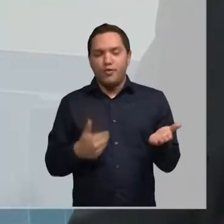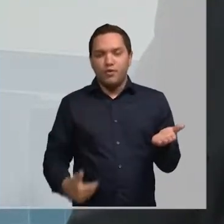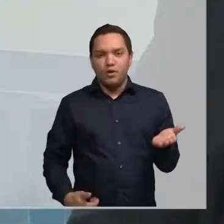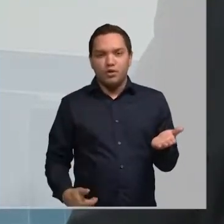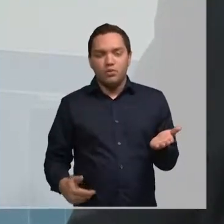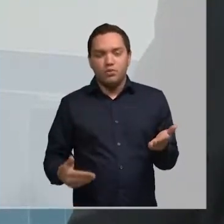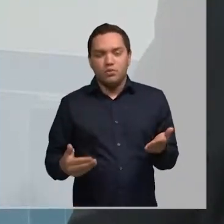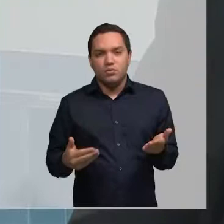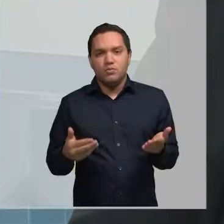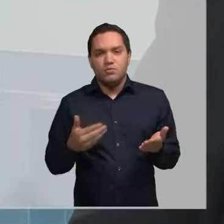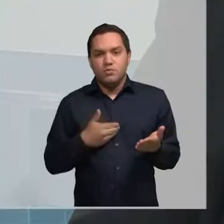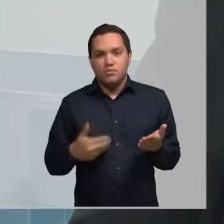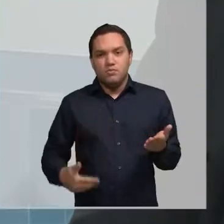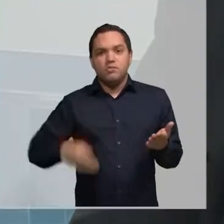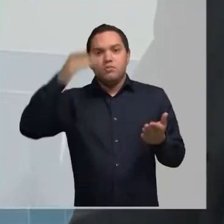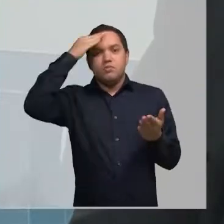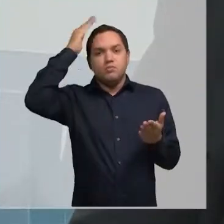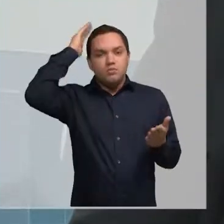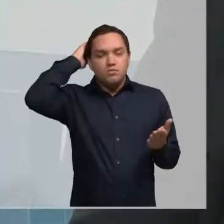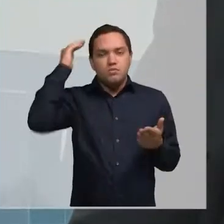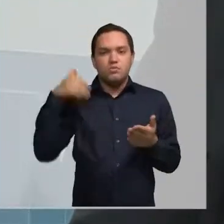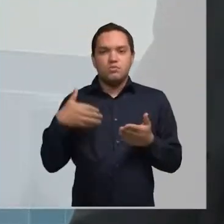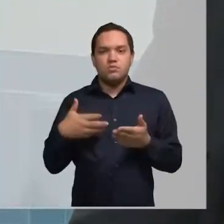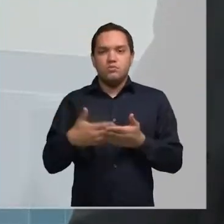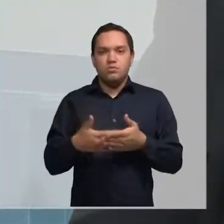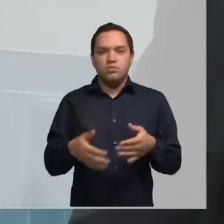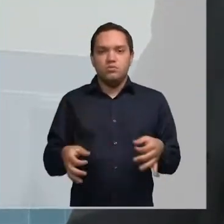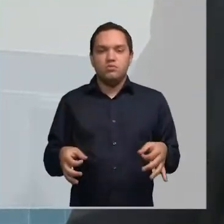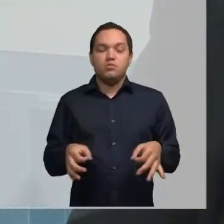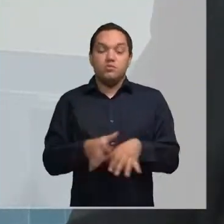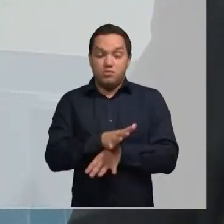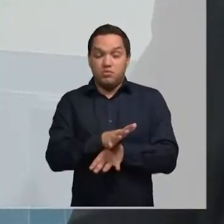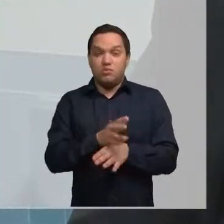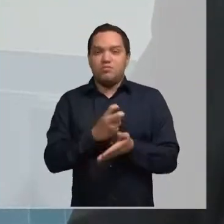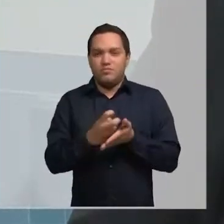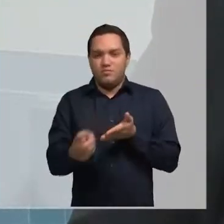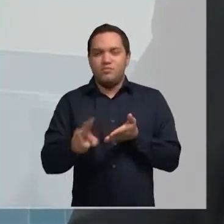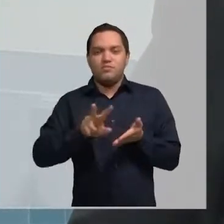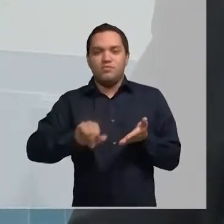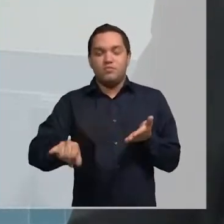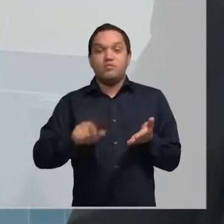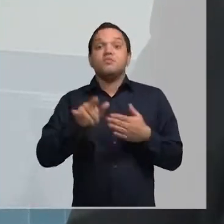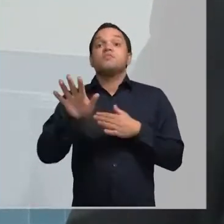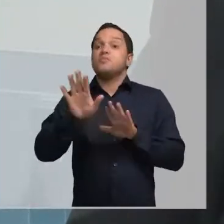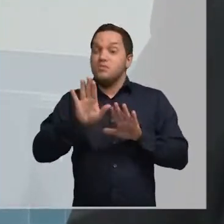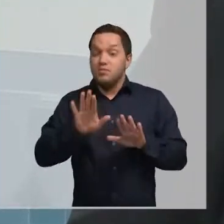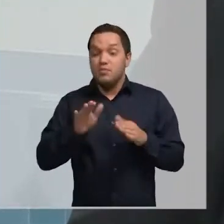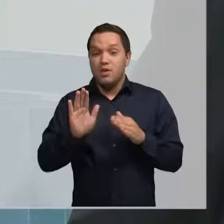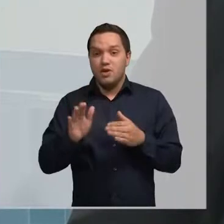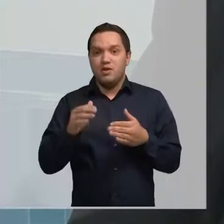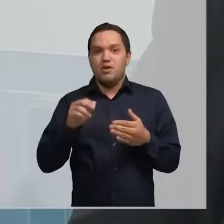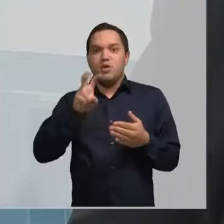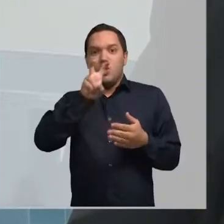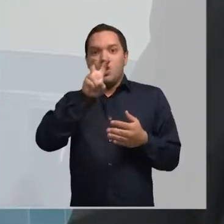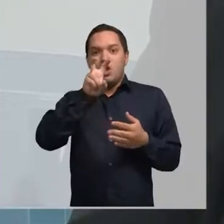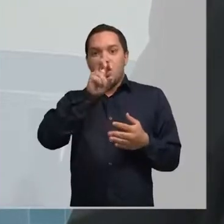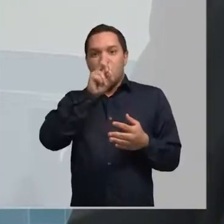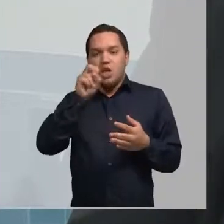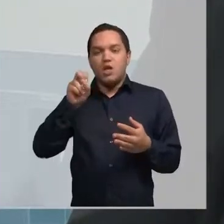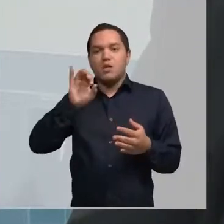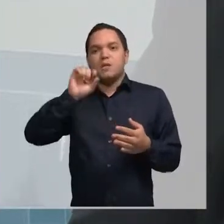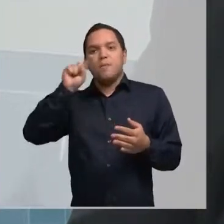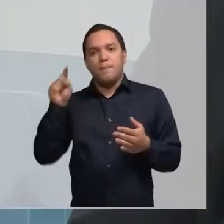né? O governo do Michel Temer, que está se acabando, está já apodrecendo, esse governo já passou 500